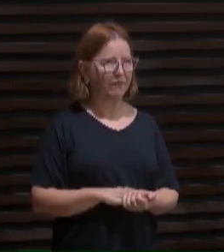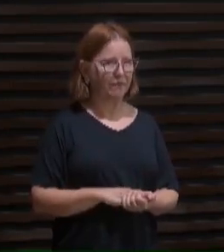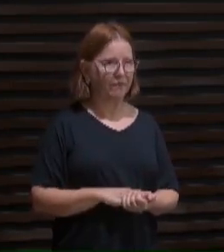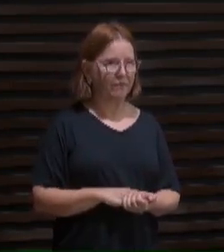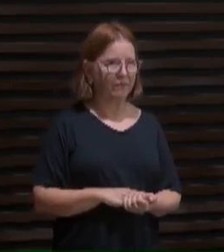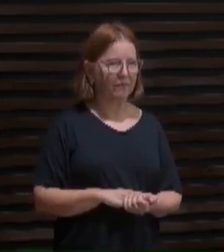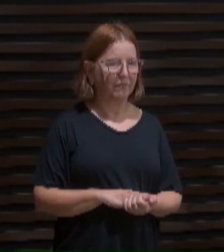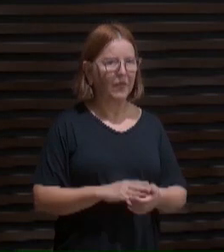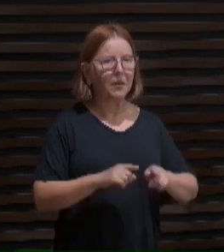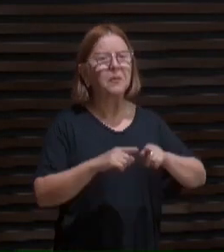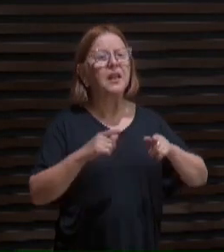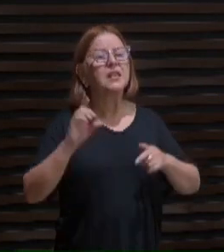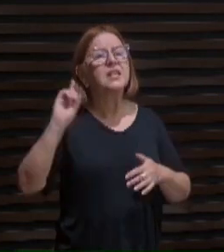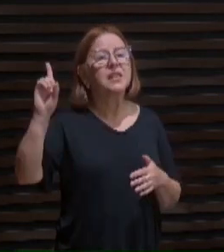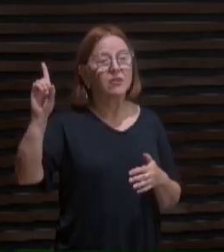Onde está Jesus?